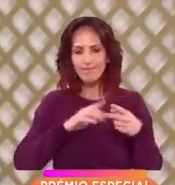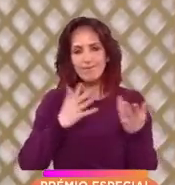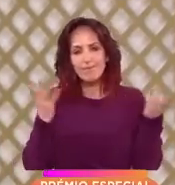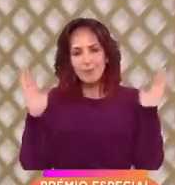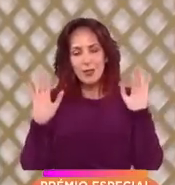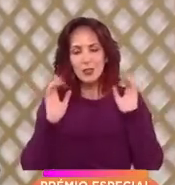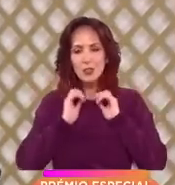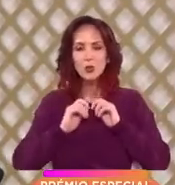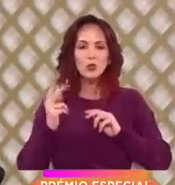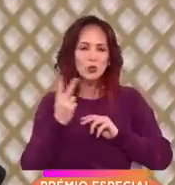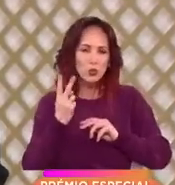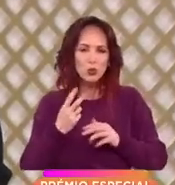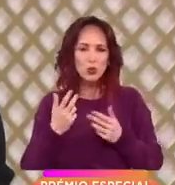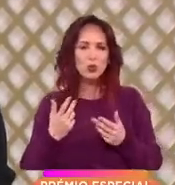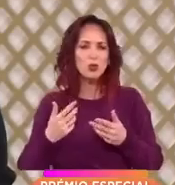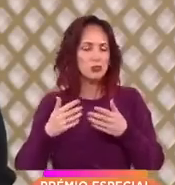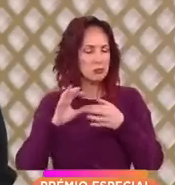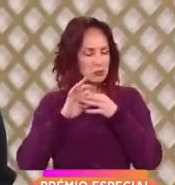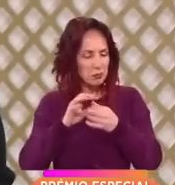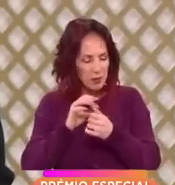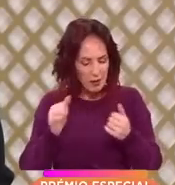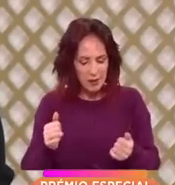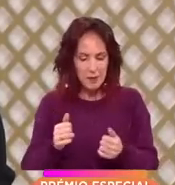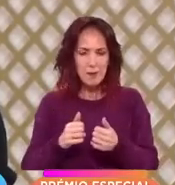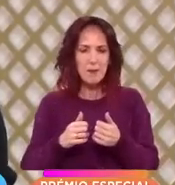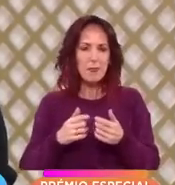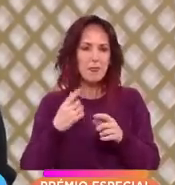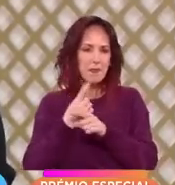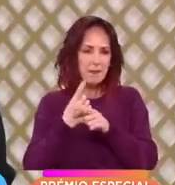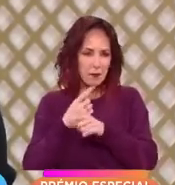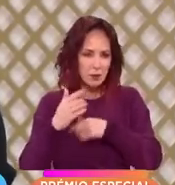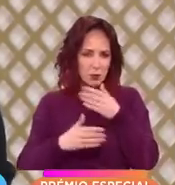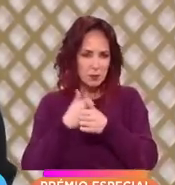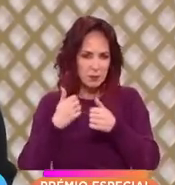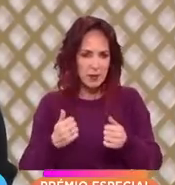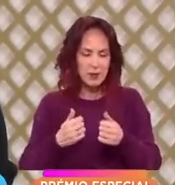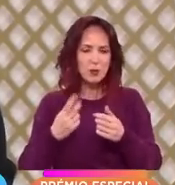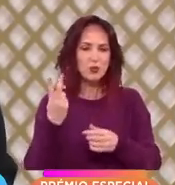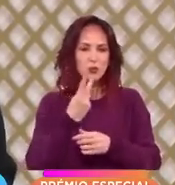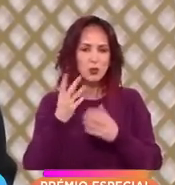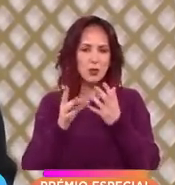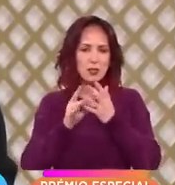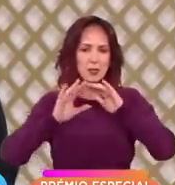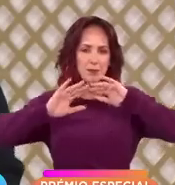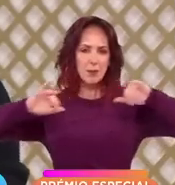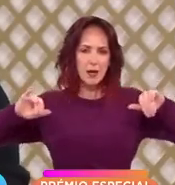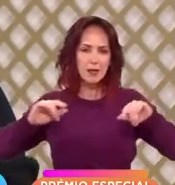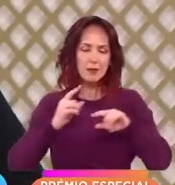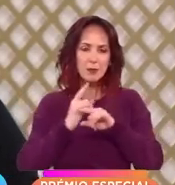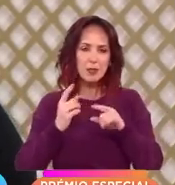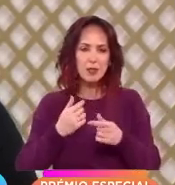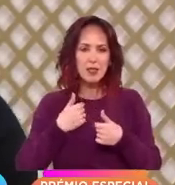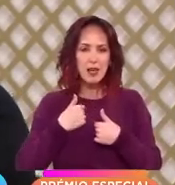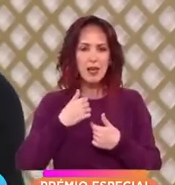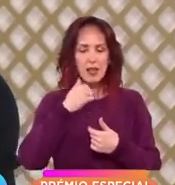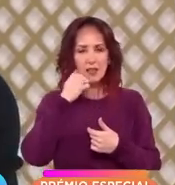uma. Temos uma ótima relação e mantemos essa relação. Foi uma separação que, pronto, que a mim pessoalmente me